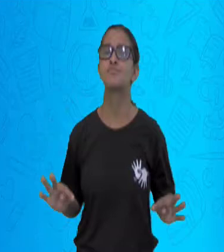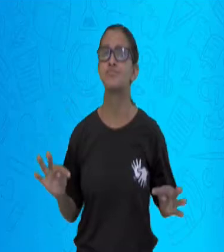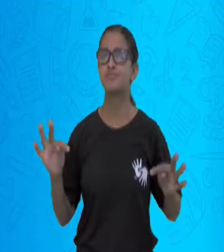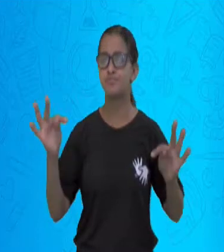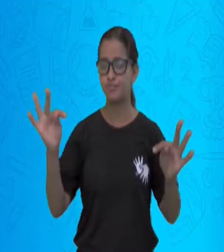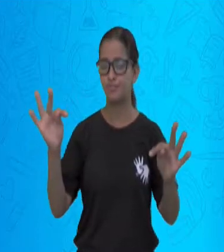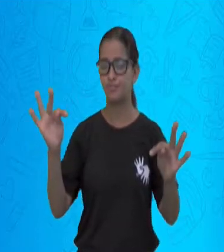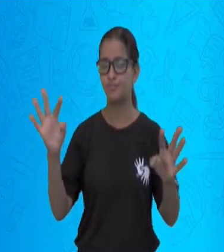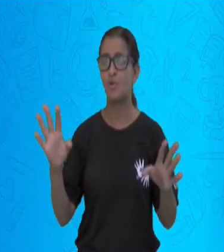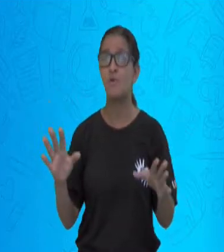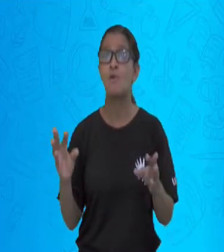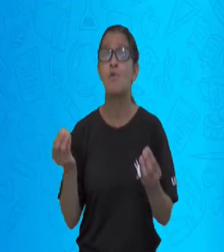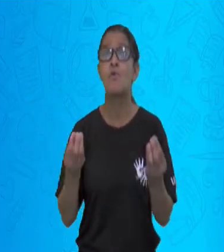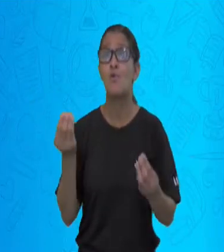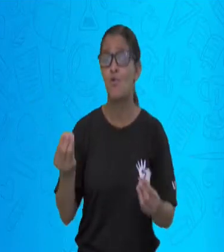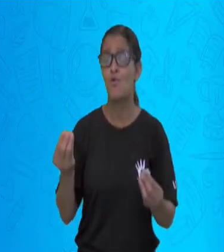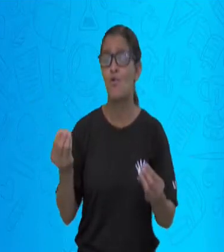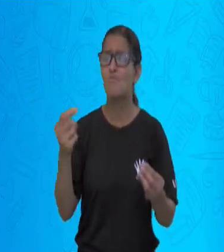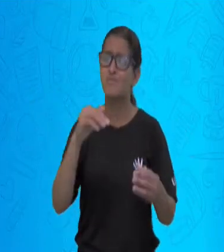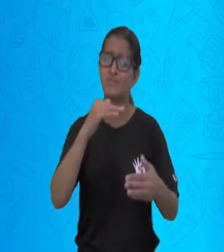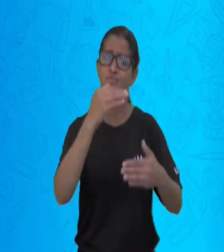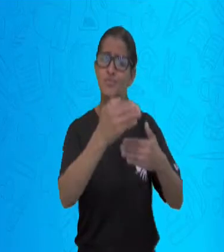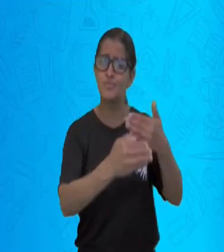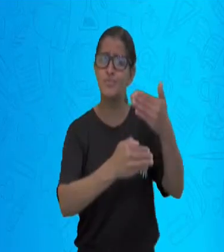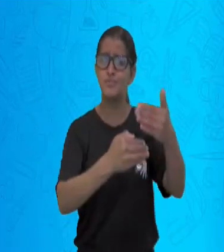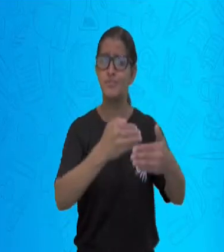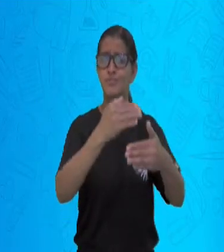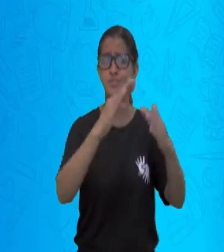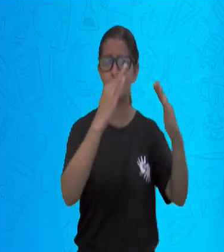construção de casas e moradias também foi um ponto muito